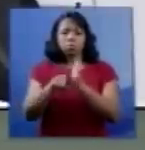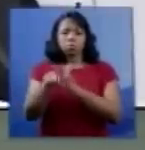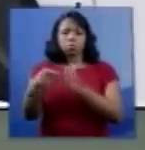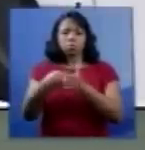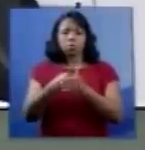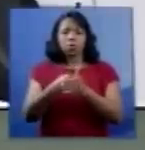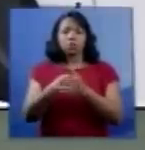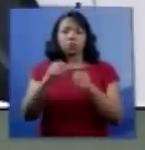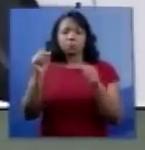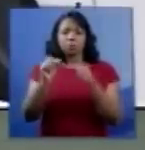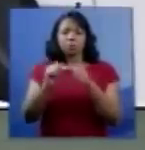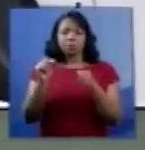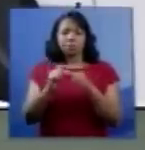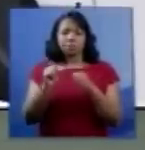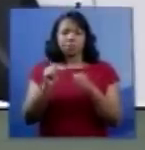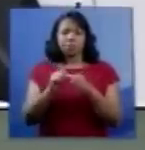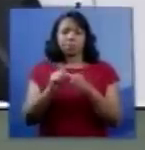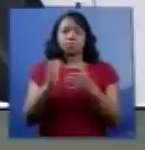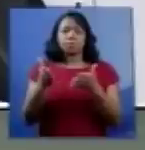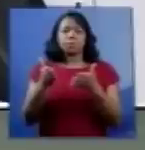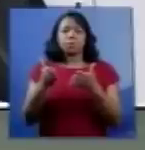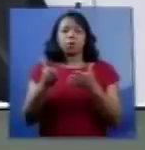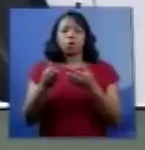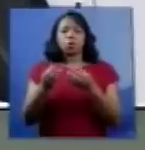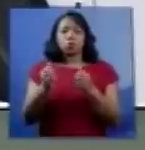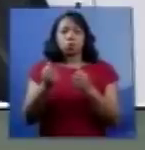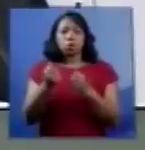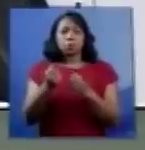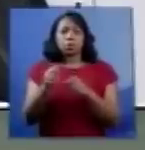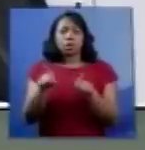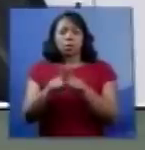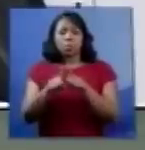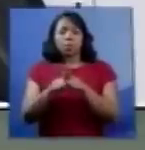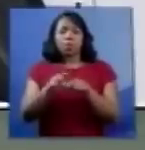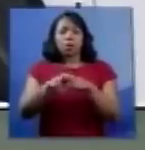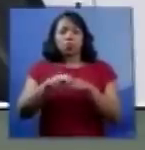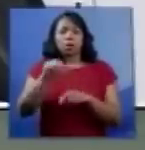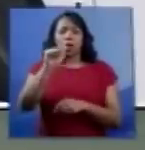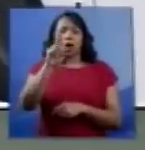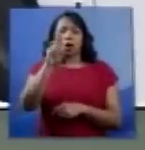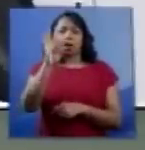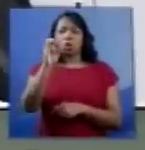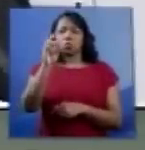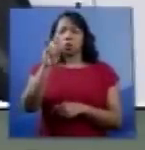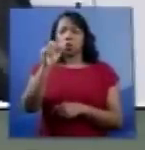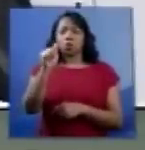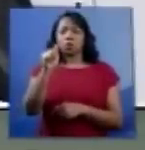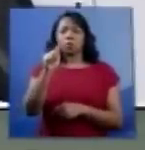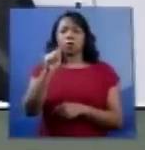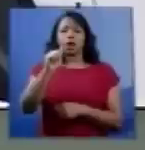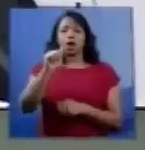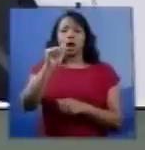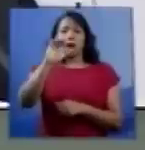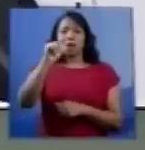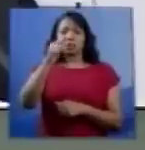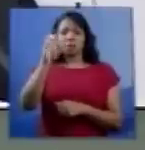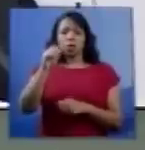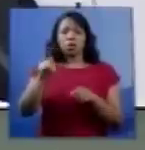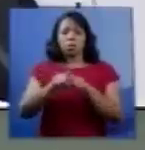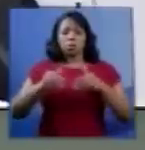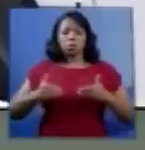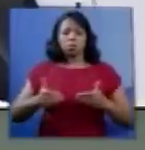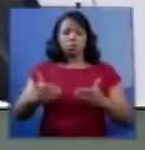ser dirigidas pela requerente pela autora da ação e também pelo Ministério